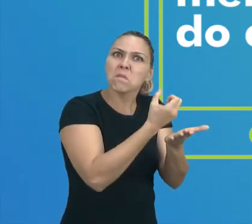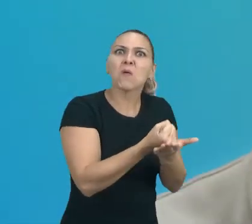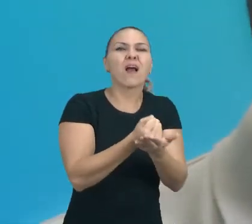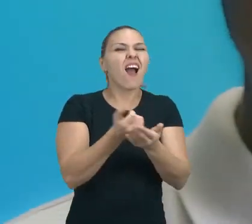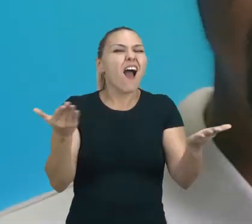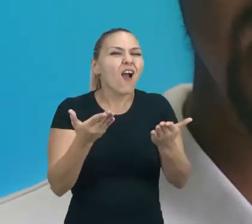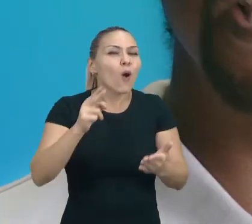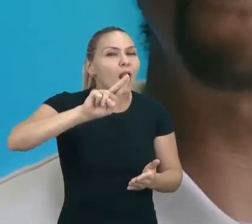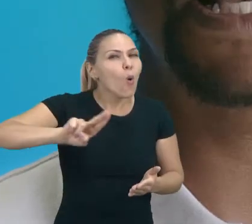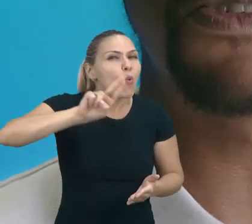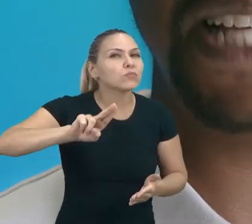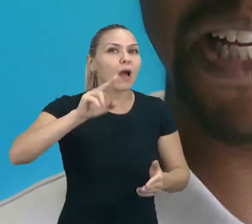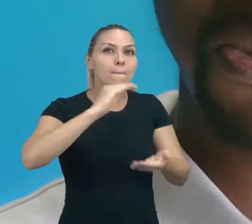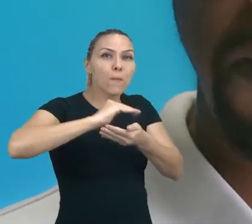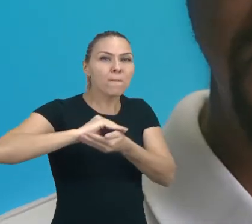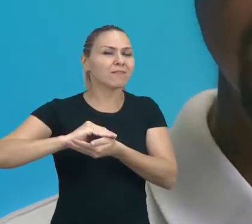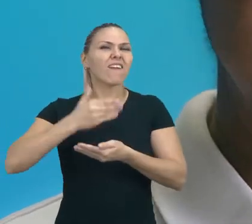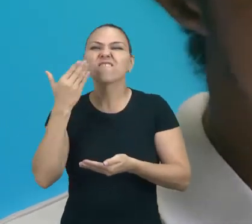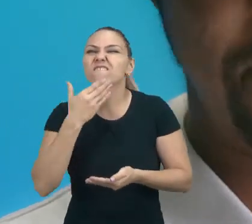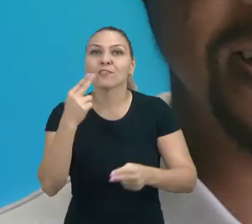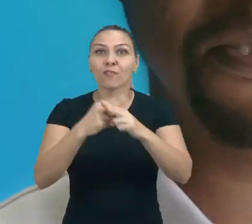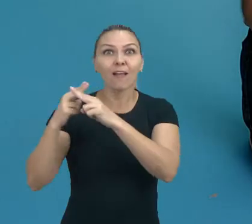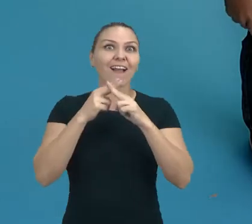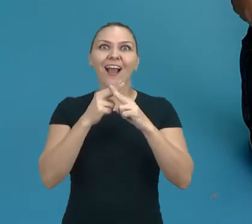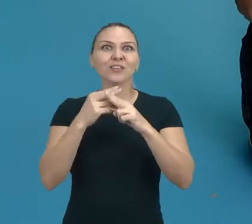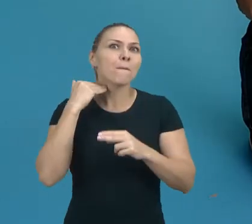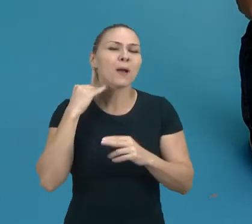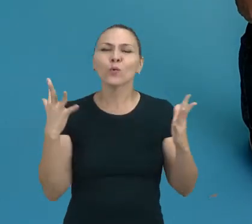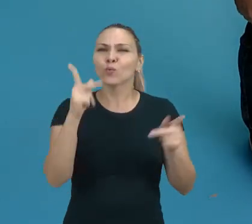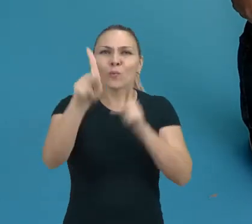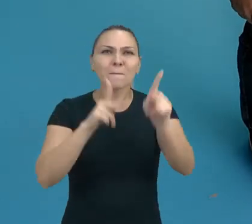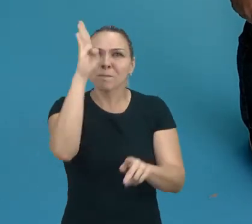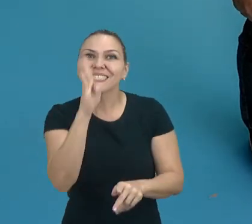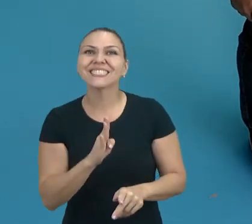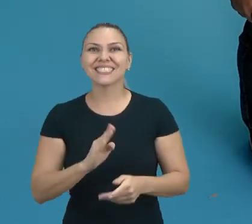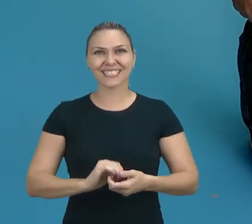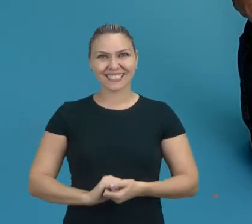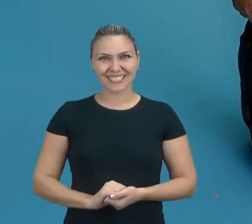memória. Baixe agora e comece a usar a sua poupança. É facinho, Caixa. O banco de todos os brasileiros.